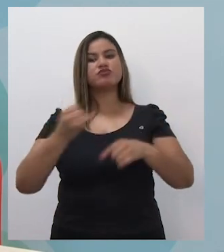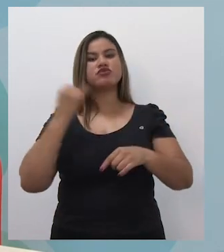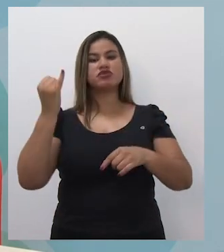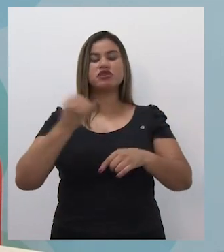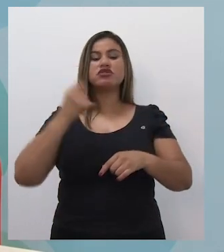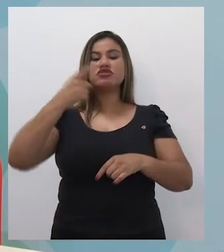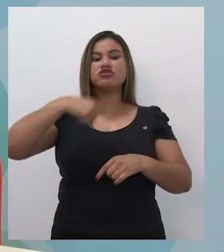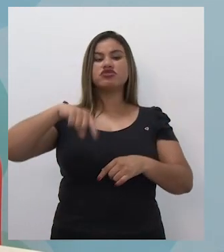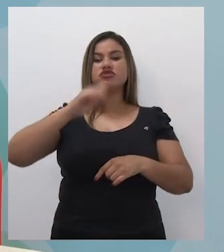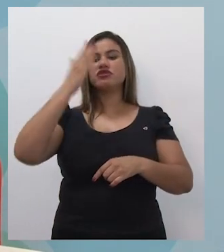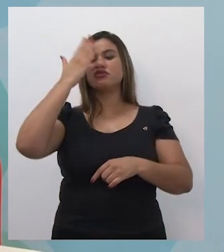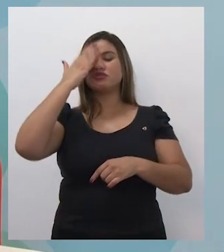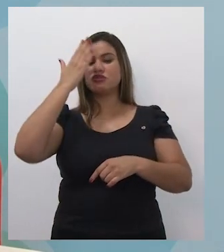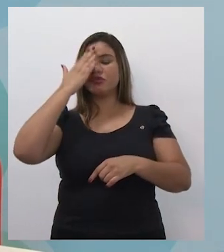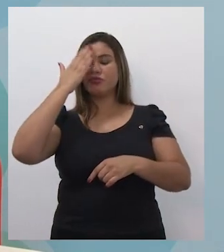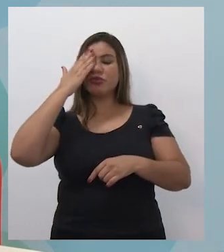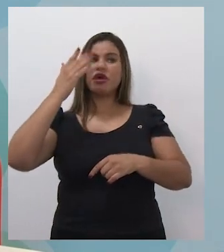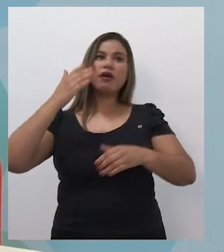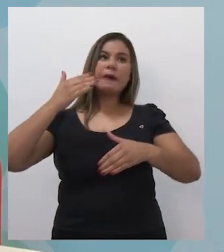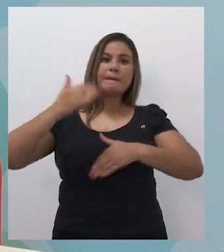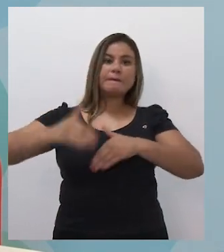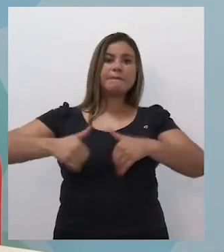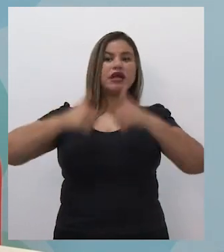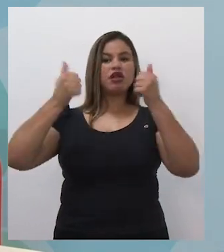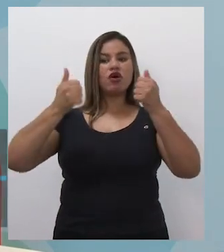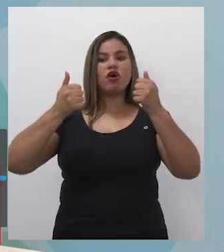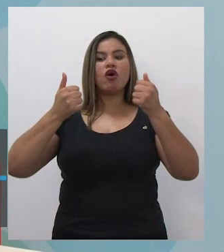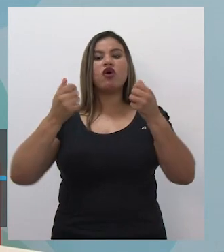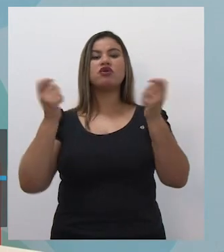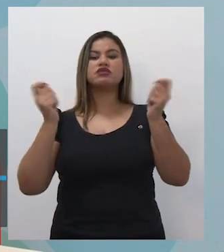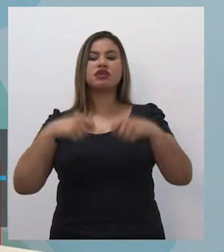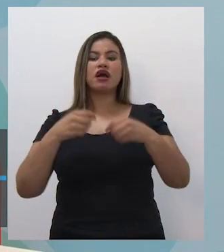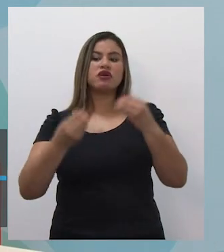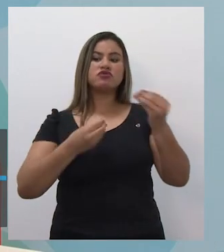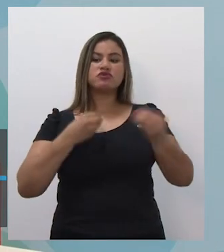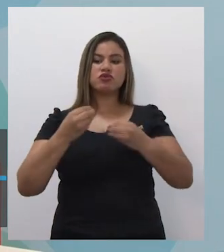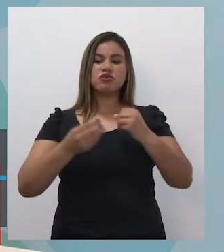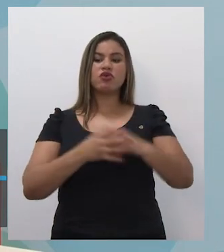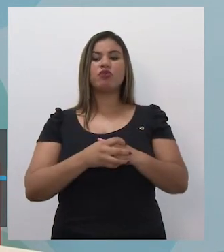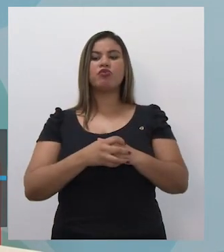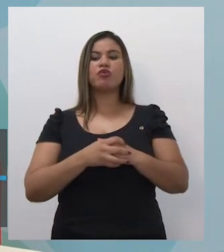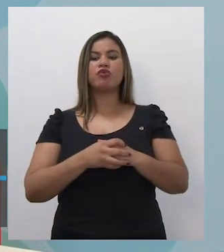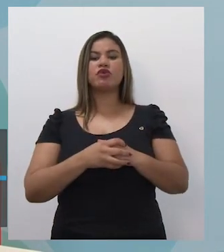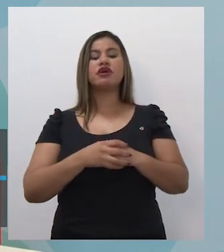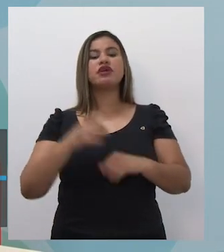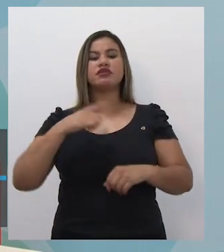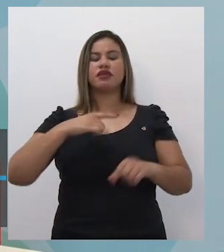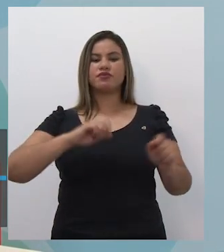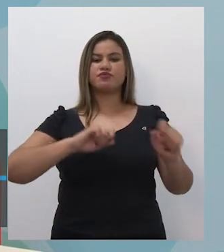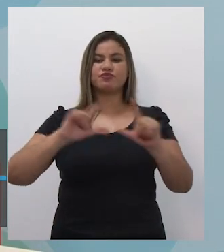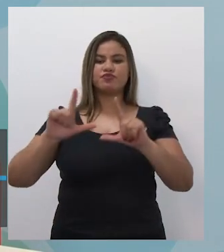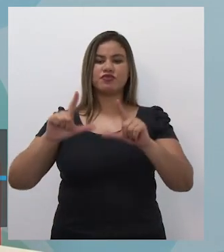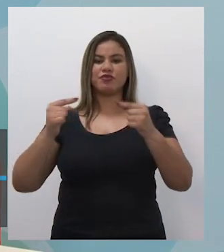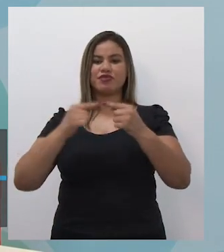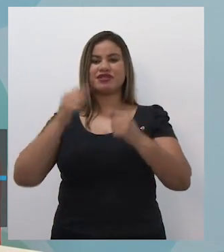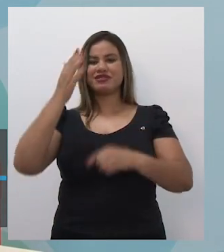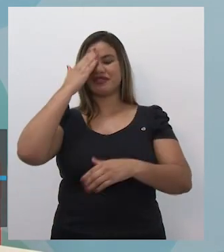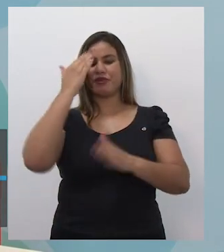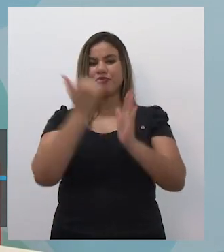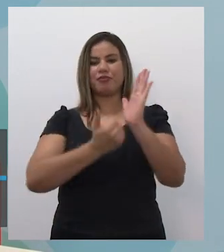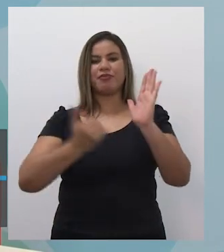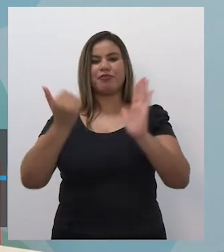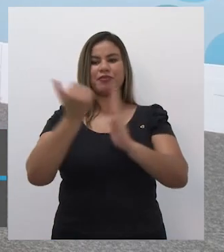saber sempre no que melhorar, como aprofundar melhor as próximas formações. Nós vamos então para o nosso próximo slide com Saiba Mais, né,